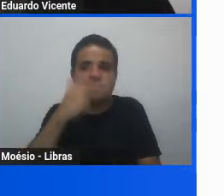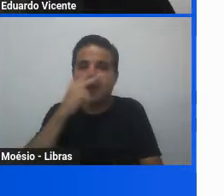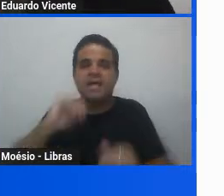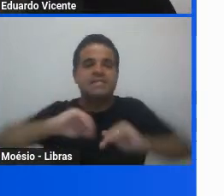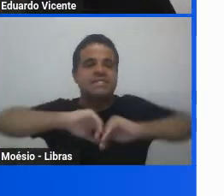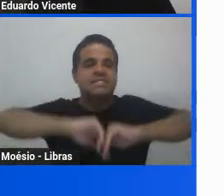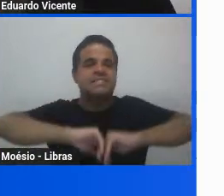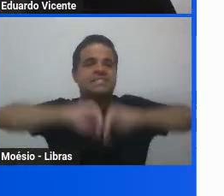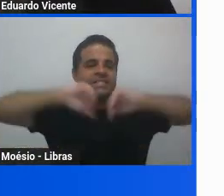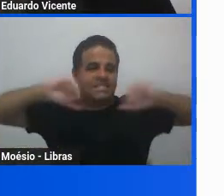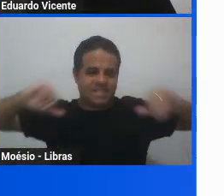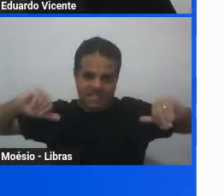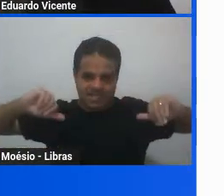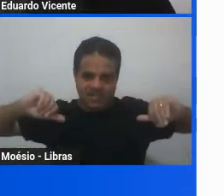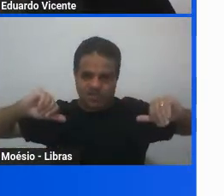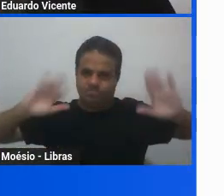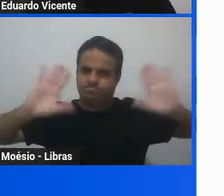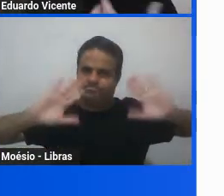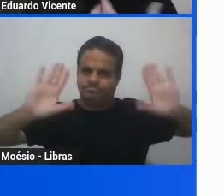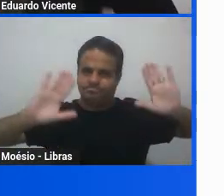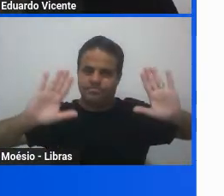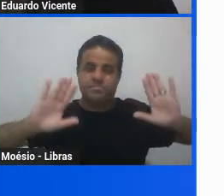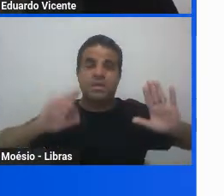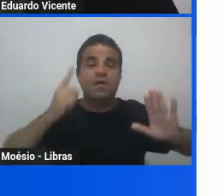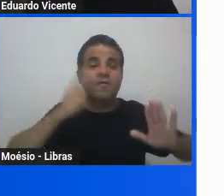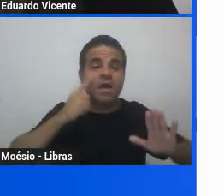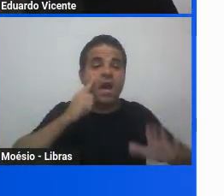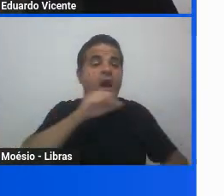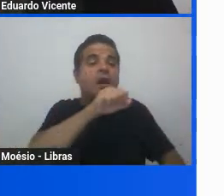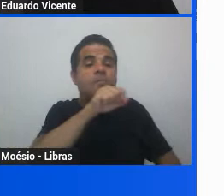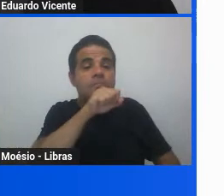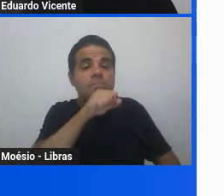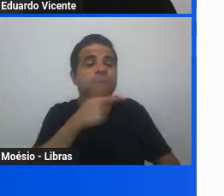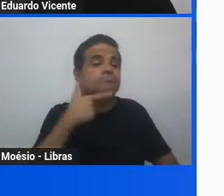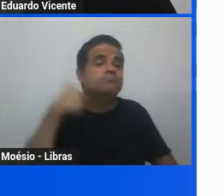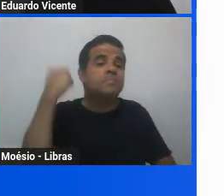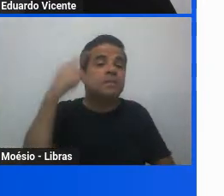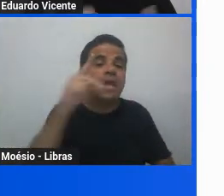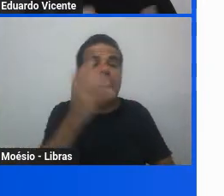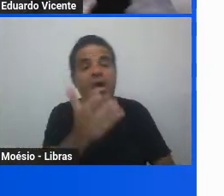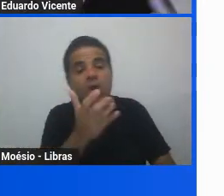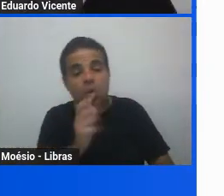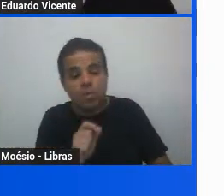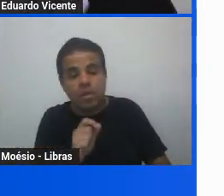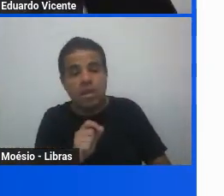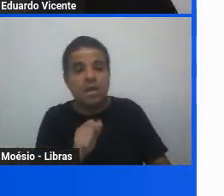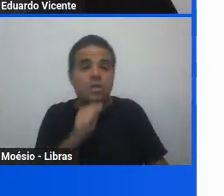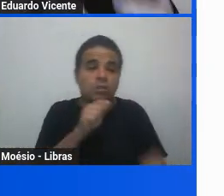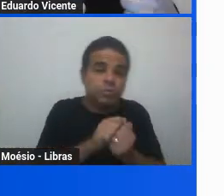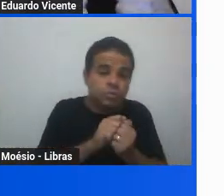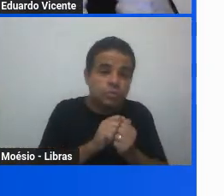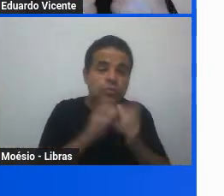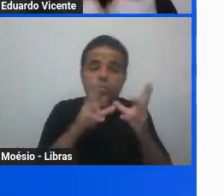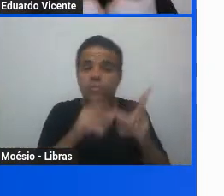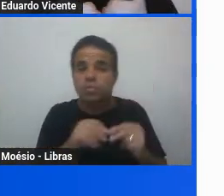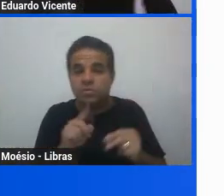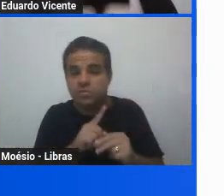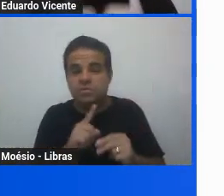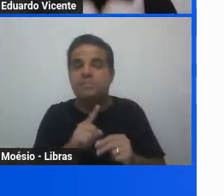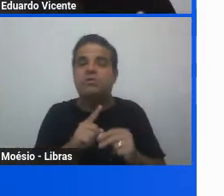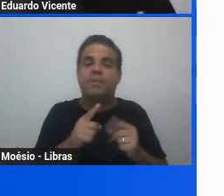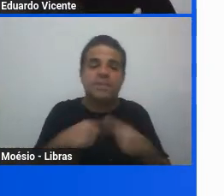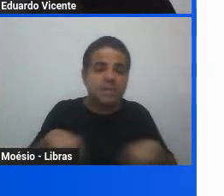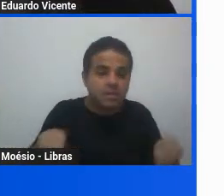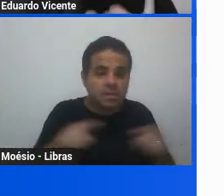ideia não é essa, é de como a mãe prefere, né? Independente se vai ficar junto com todos, se a mãe entender que sim, tudo